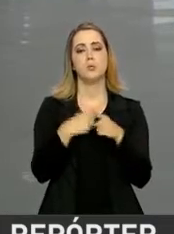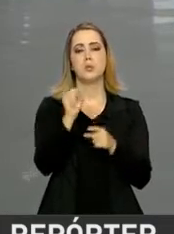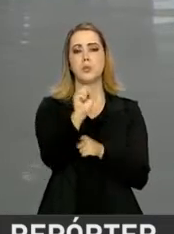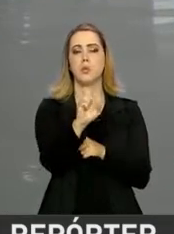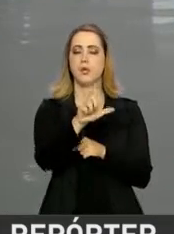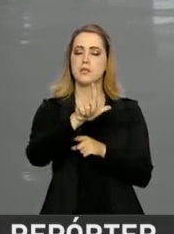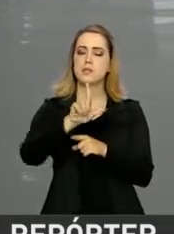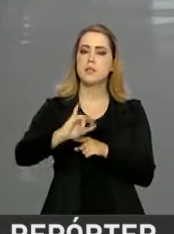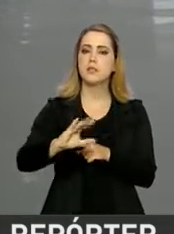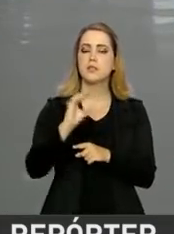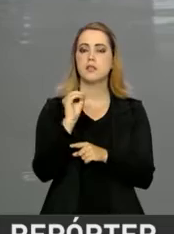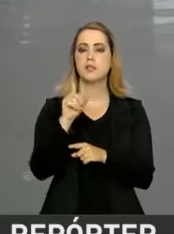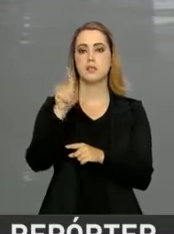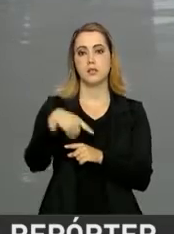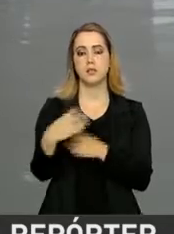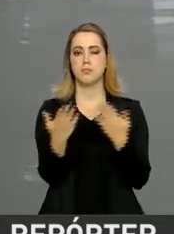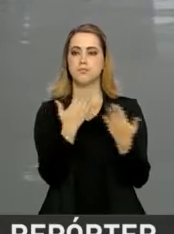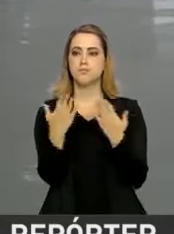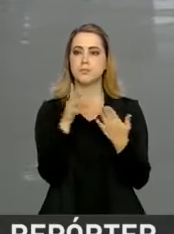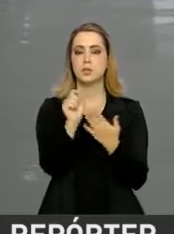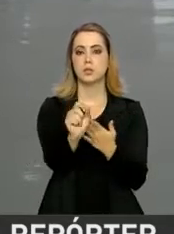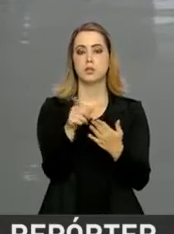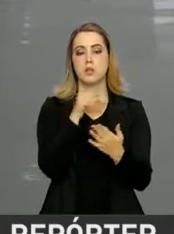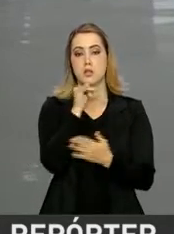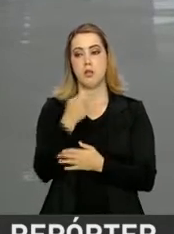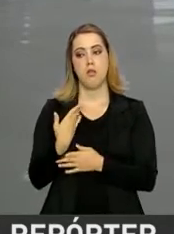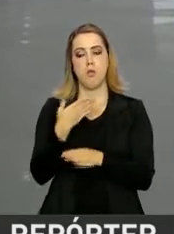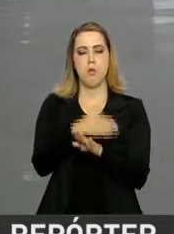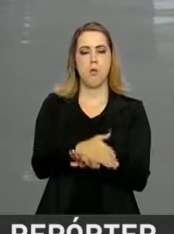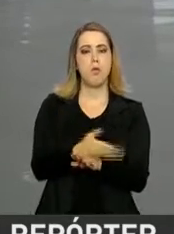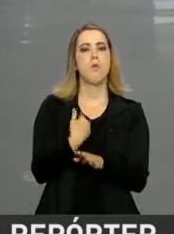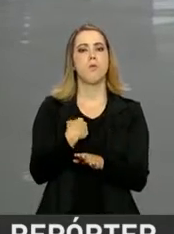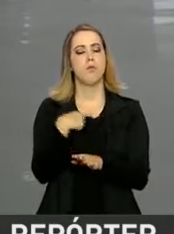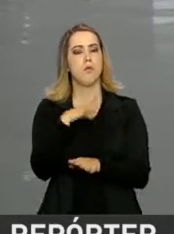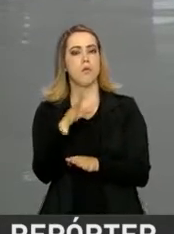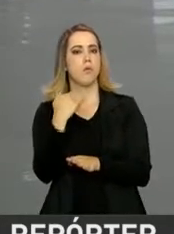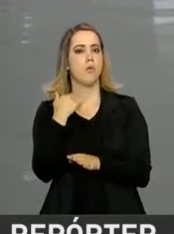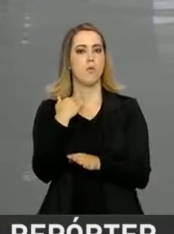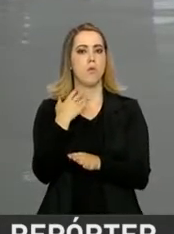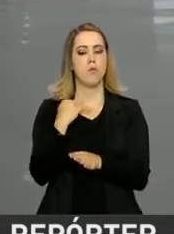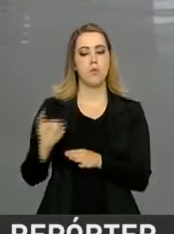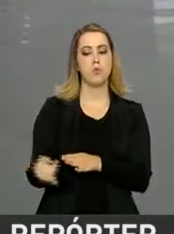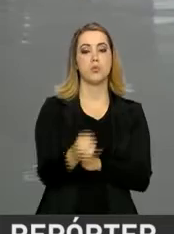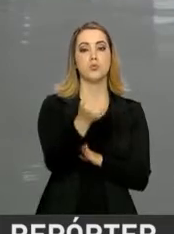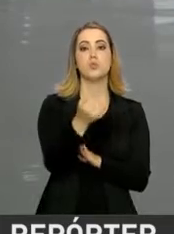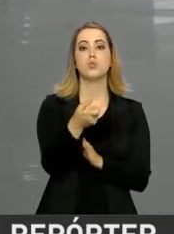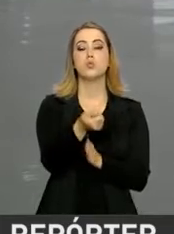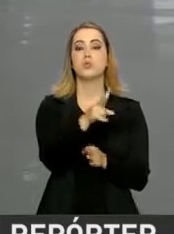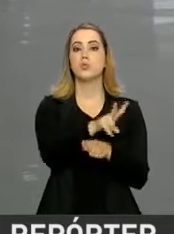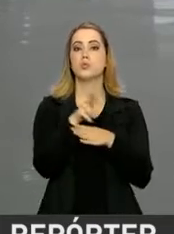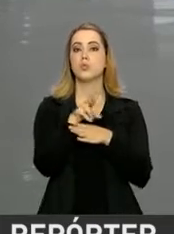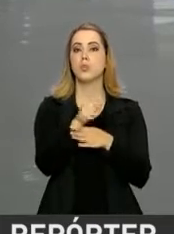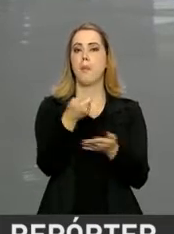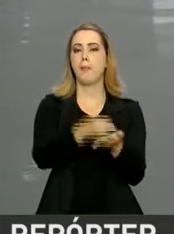mercado? Porque, por exemplo, se eu ou você formos a um banco fazer um empréstimo para comprar um carro, o banco vai se basear na